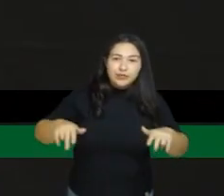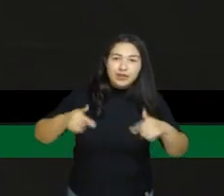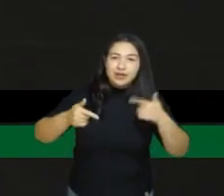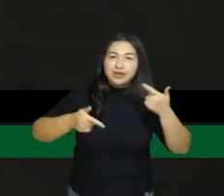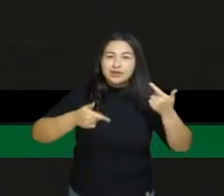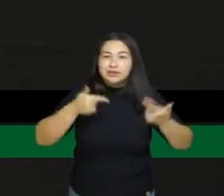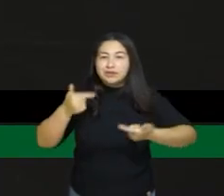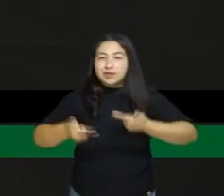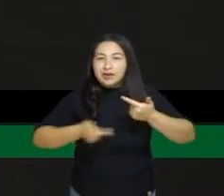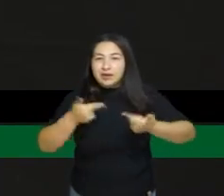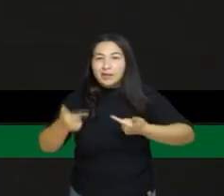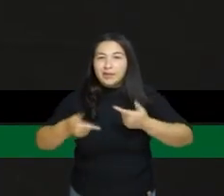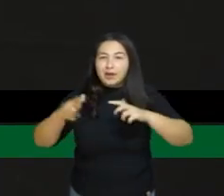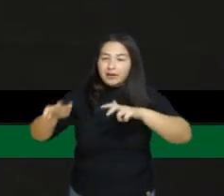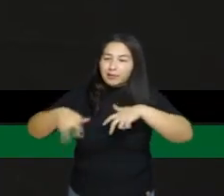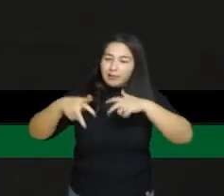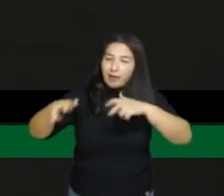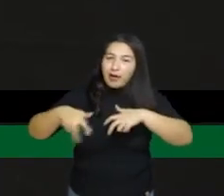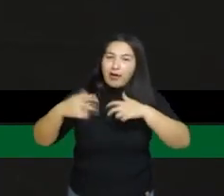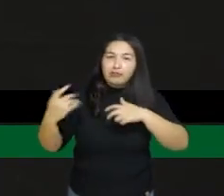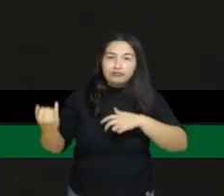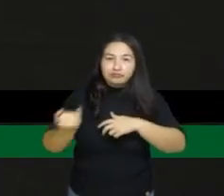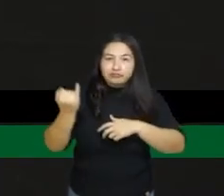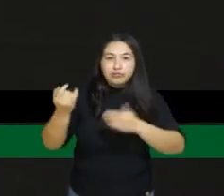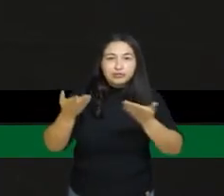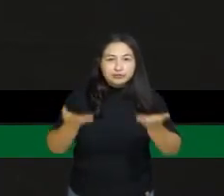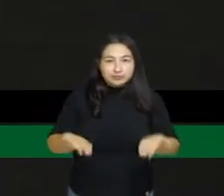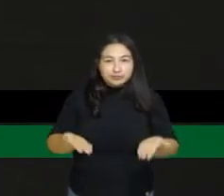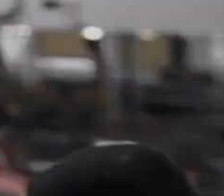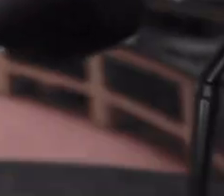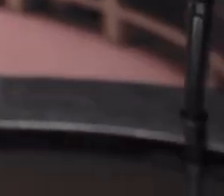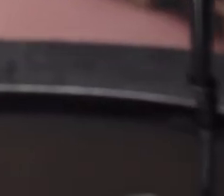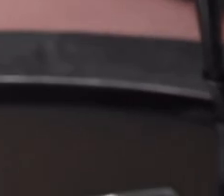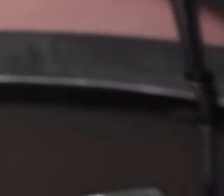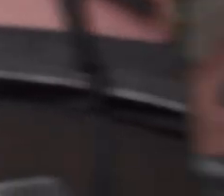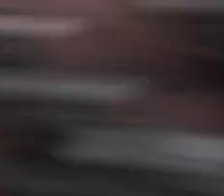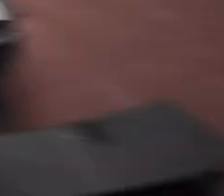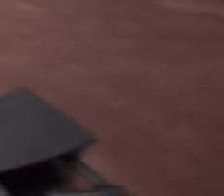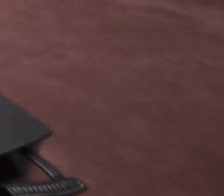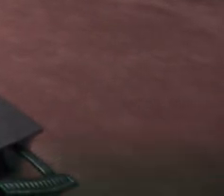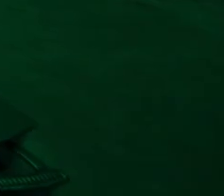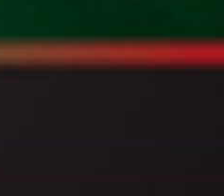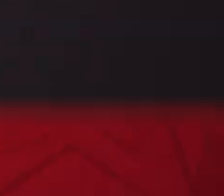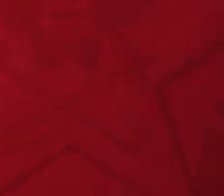aqui agrícolas, as principais atividades agrícolas aqui dessa importante região.